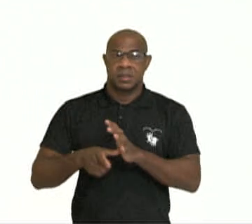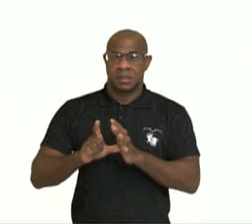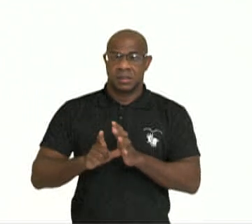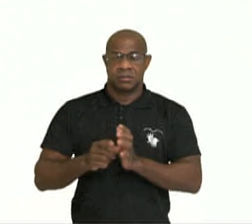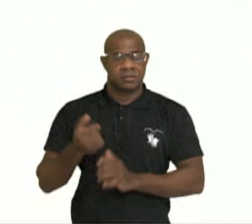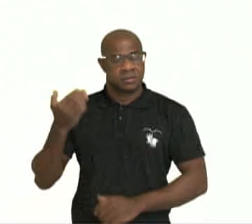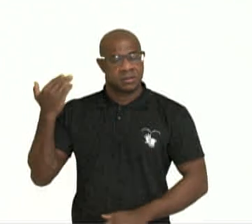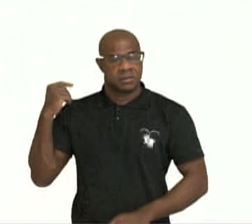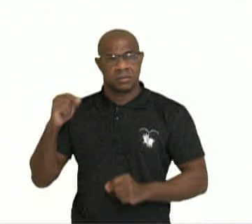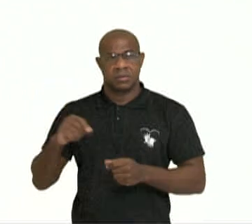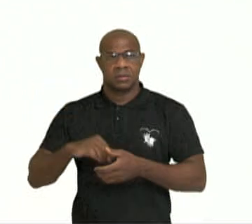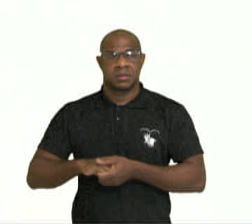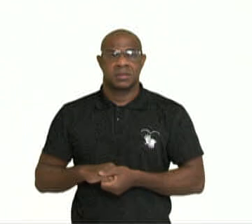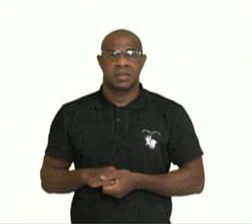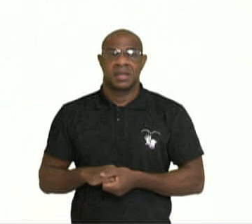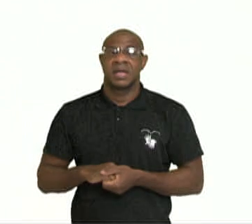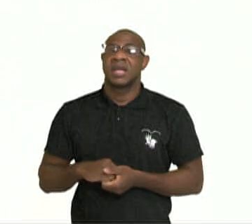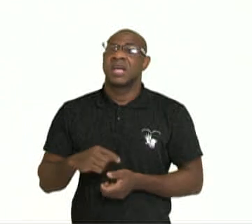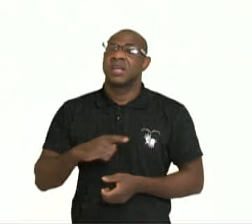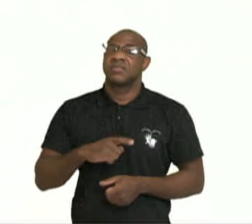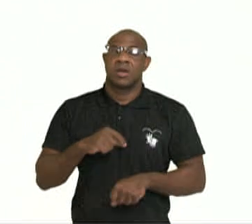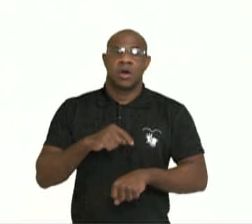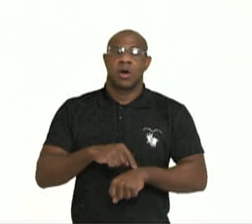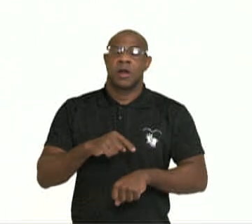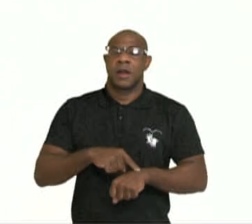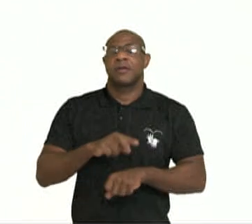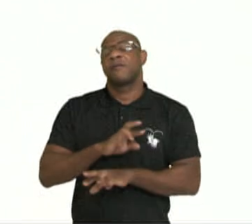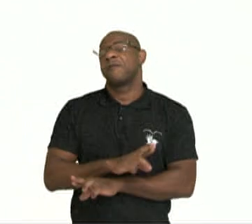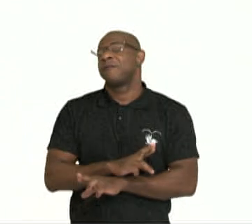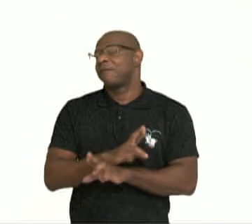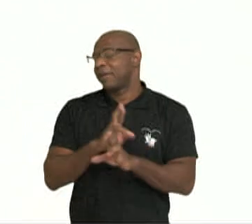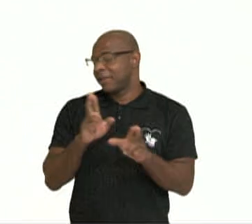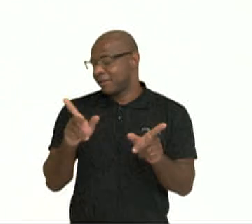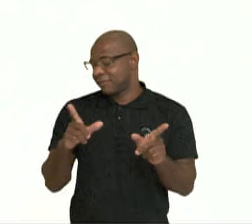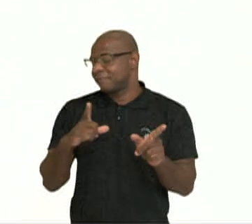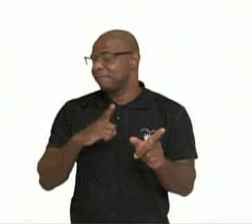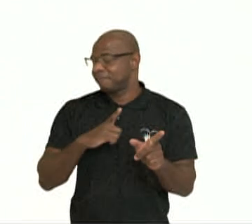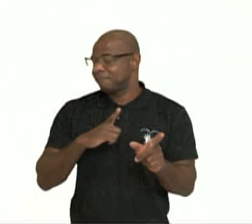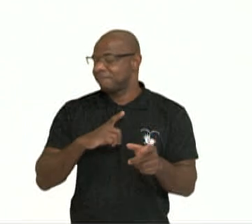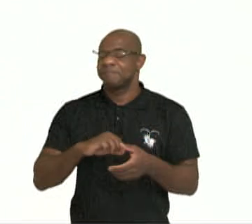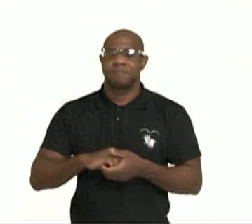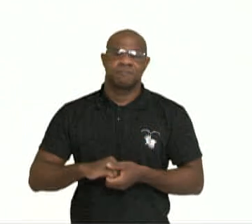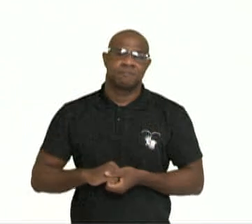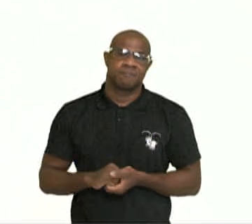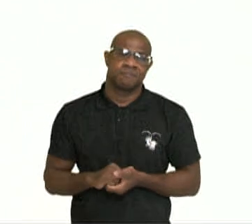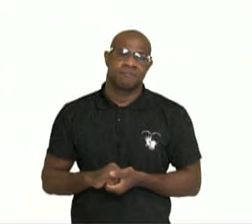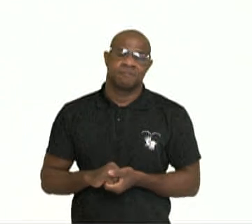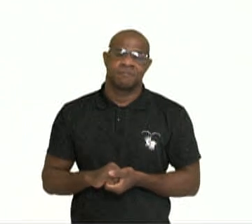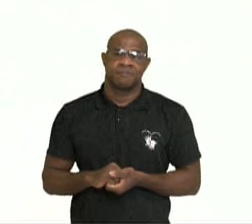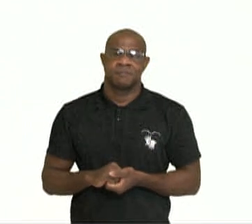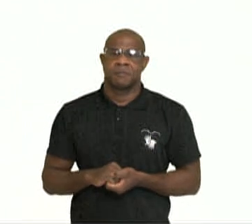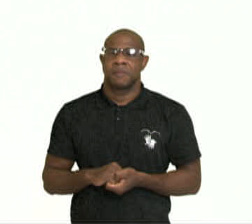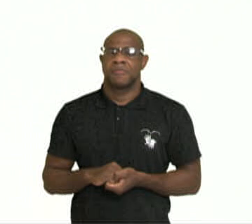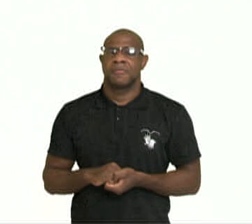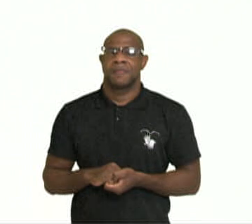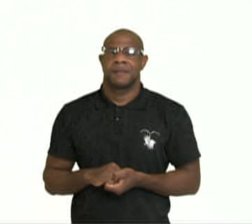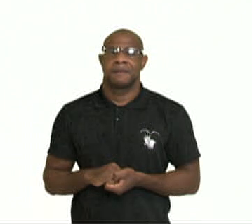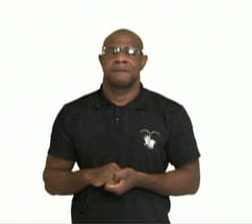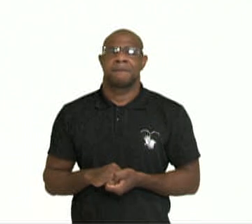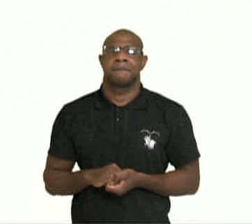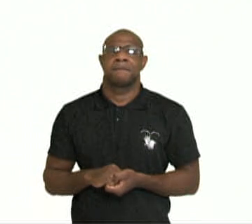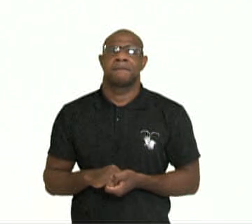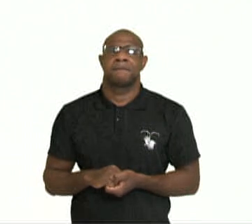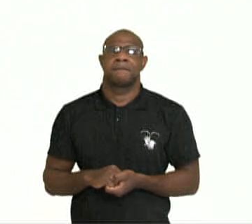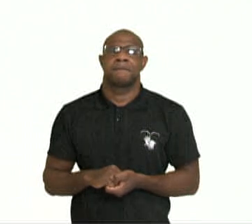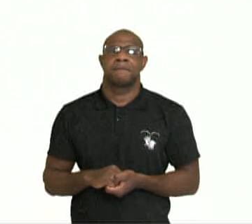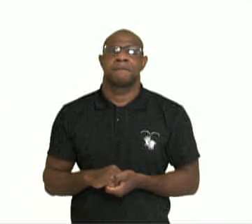horas se basavam em diferentes meridianos, segundo o que decidiram as autoridades